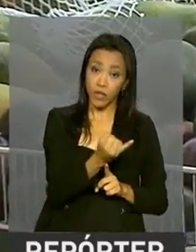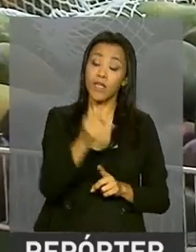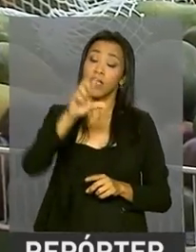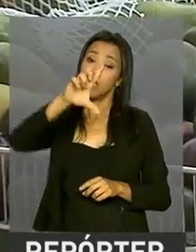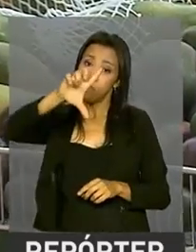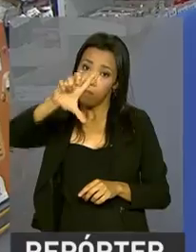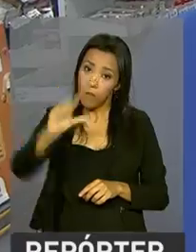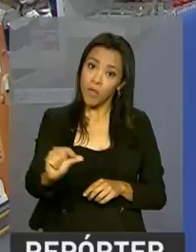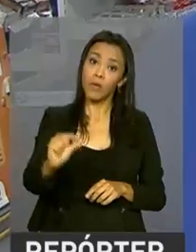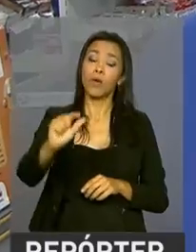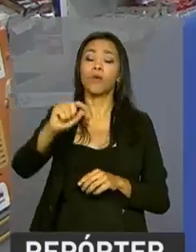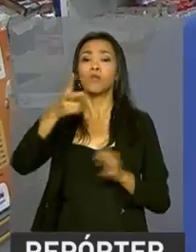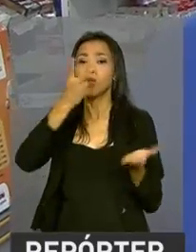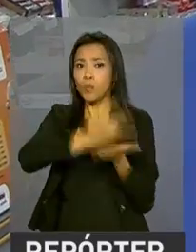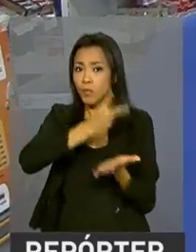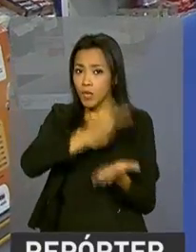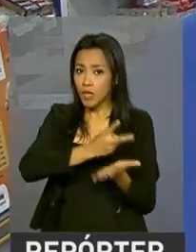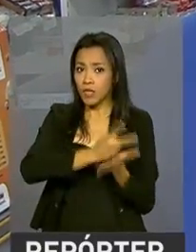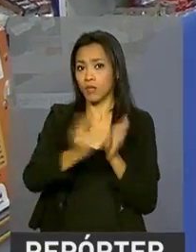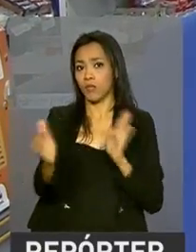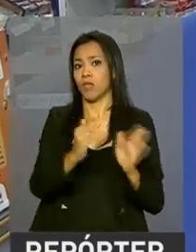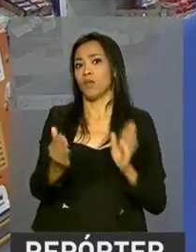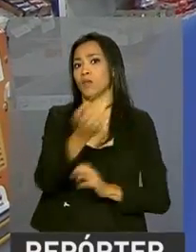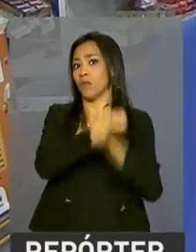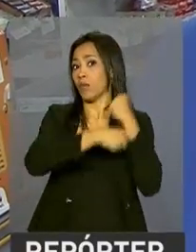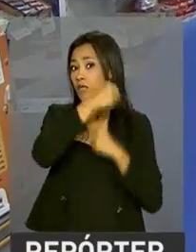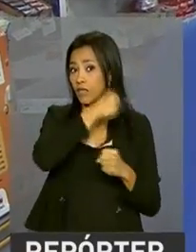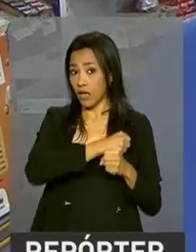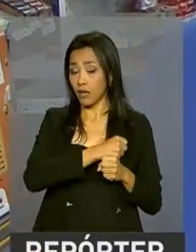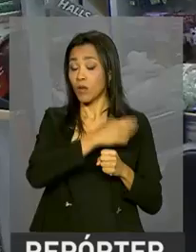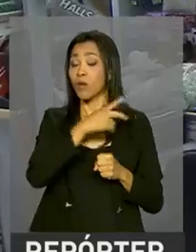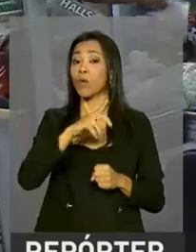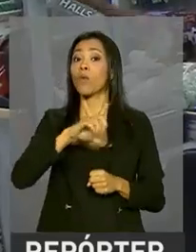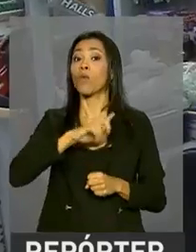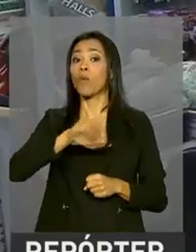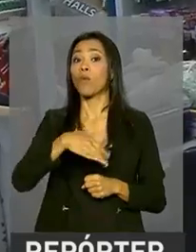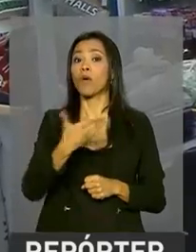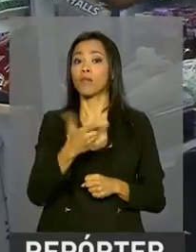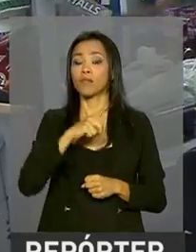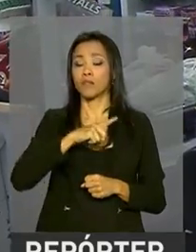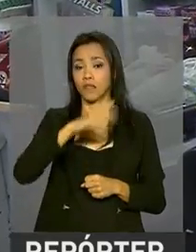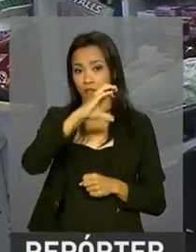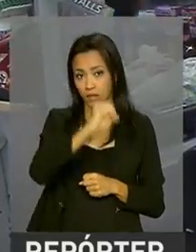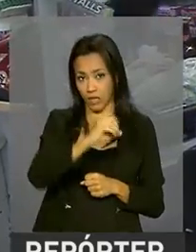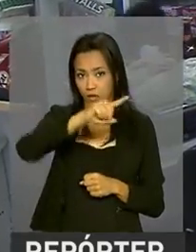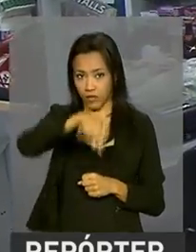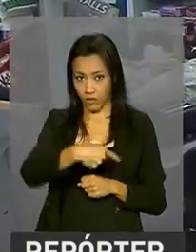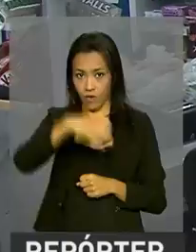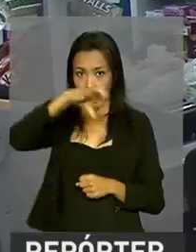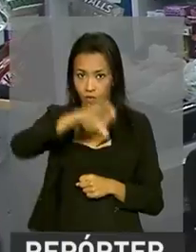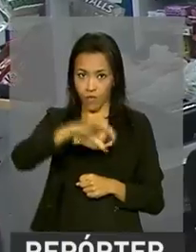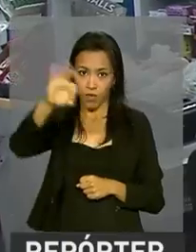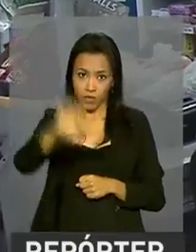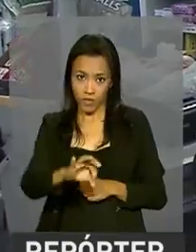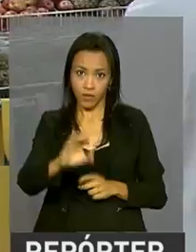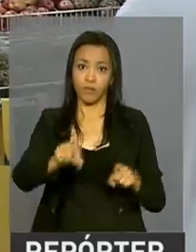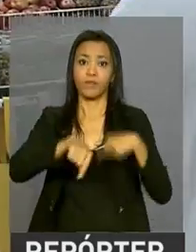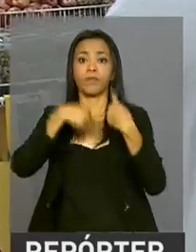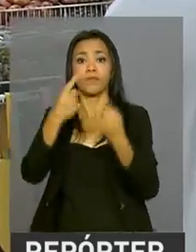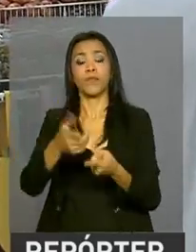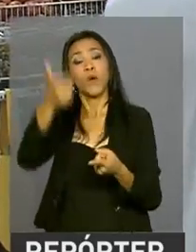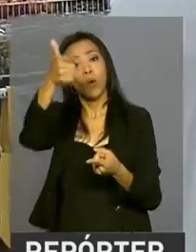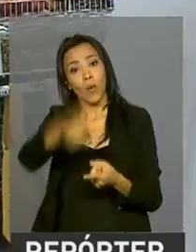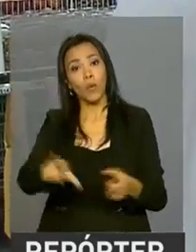que o registrado no mesmo período do ano passado, quando a taxa avançou 0,9%. E o Instituto de Pesquisa